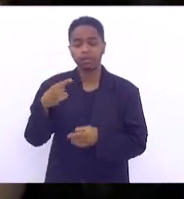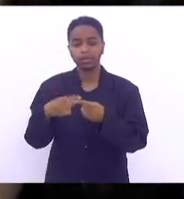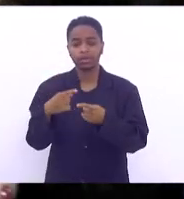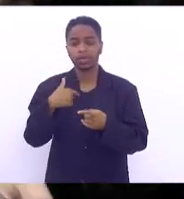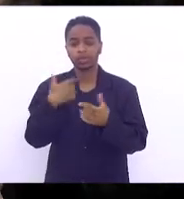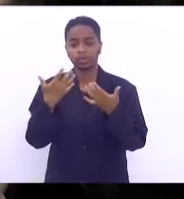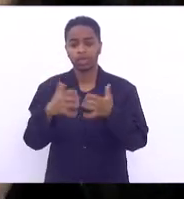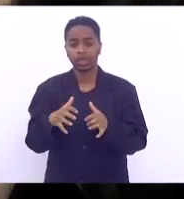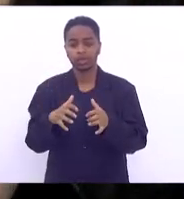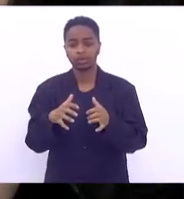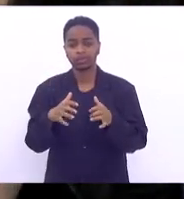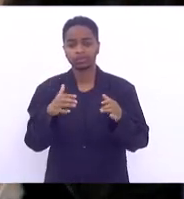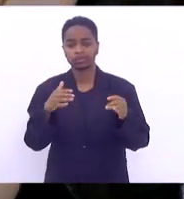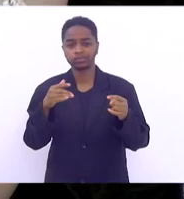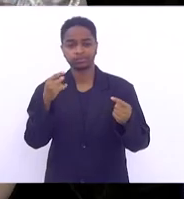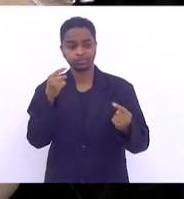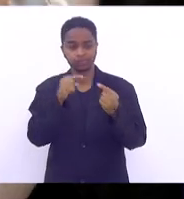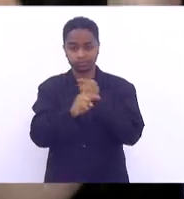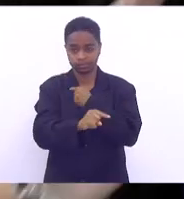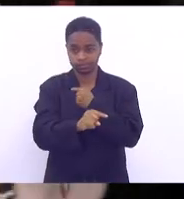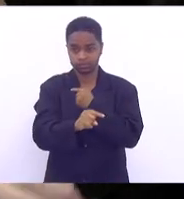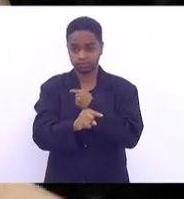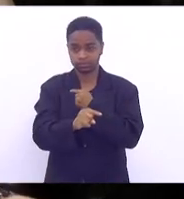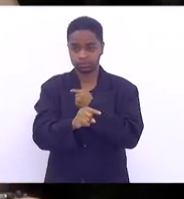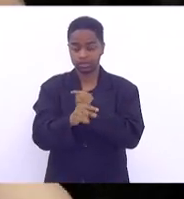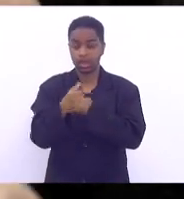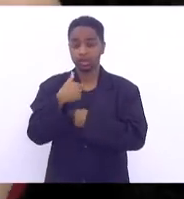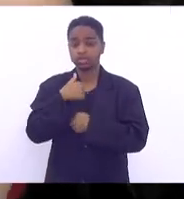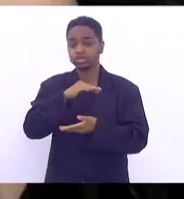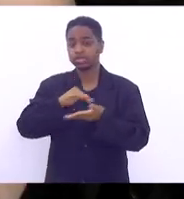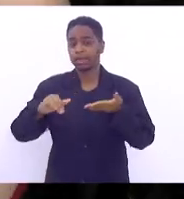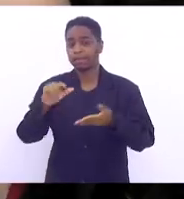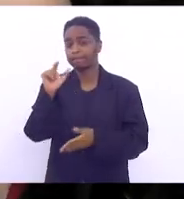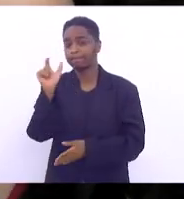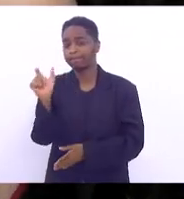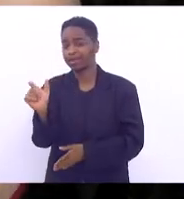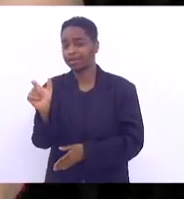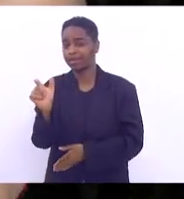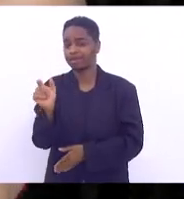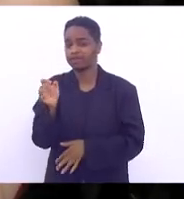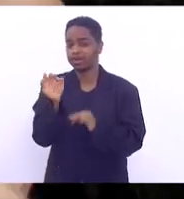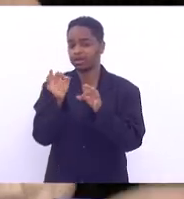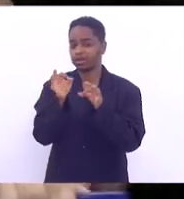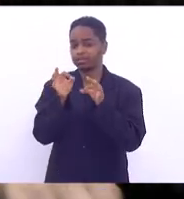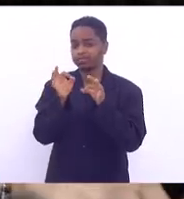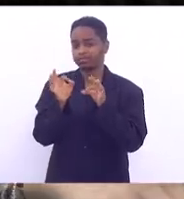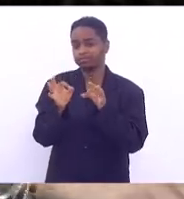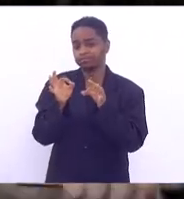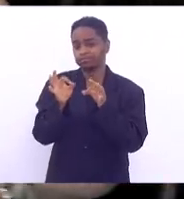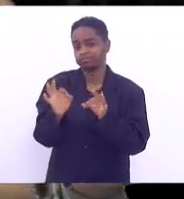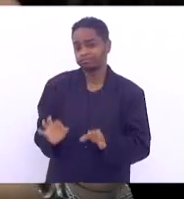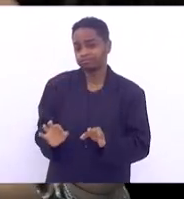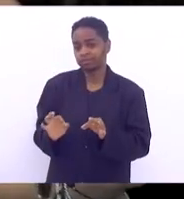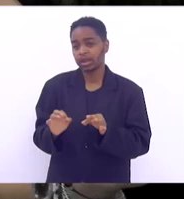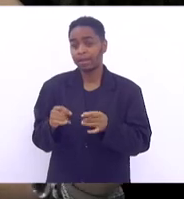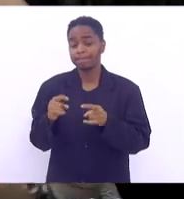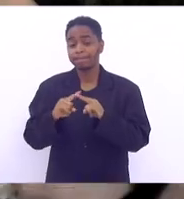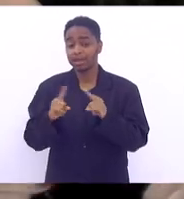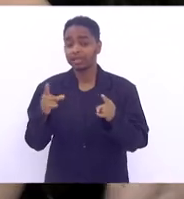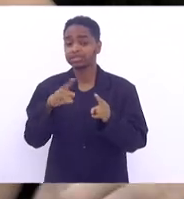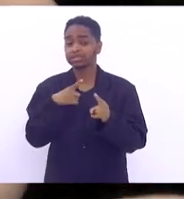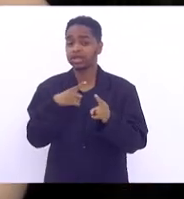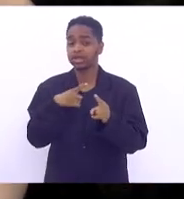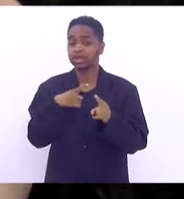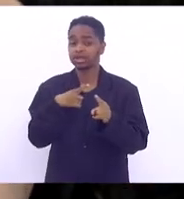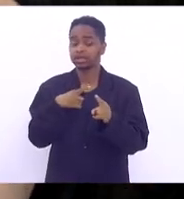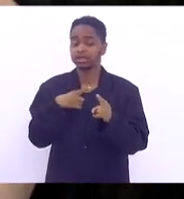deputado Luiz Paulo. Eu vou tirar a parte civilizada, mas vou colocar que eles possuem aparatos de